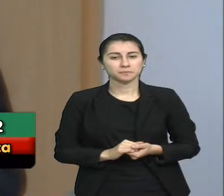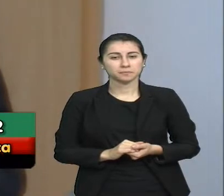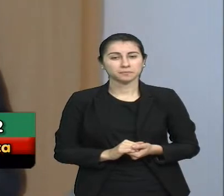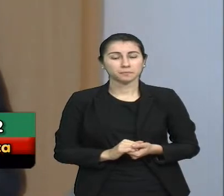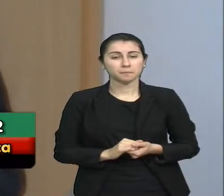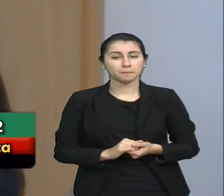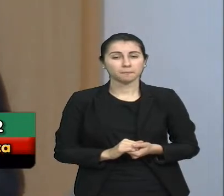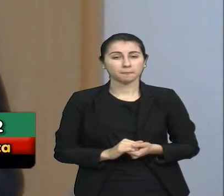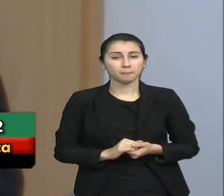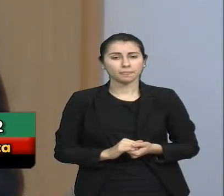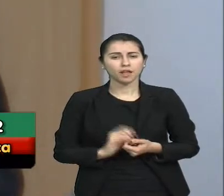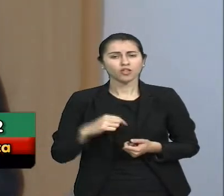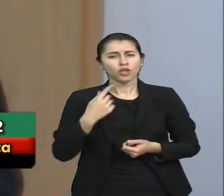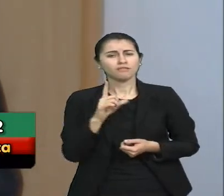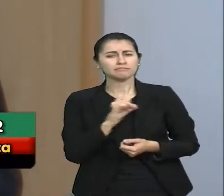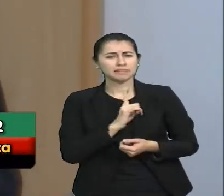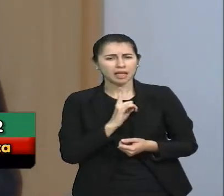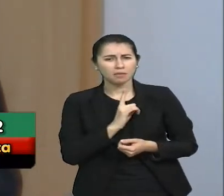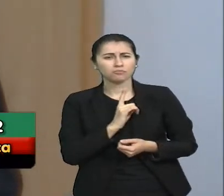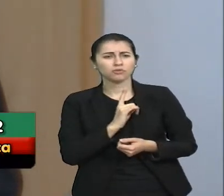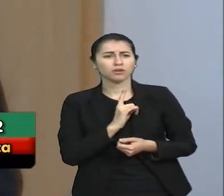como um modelo